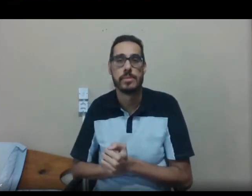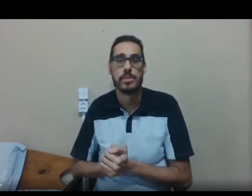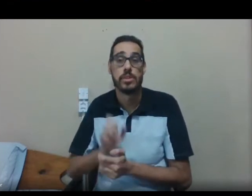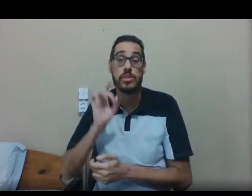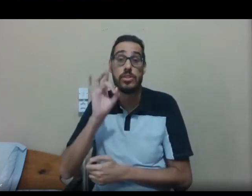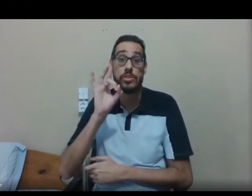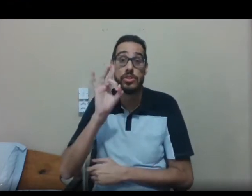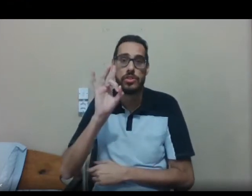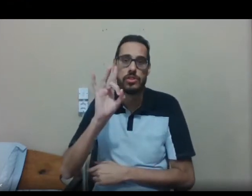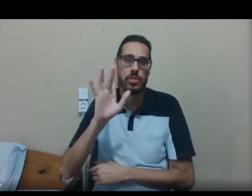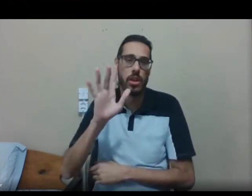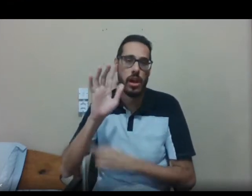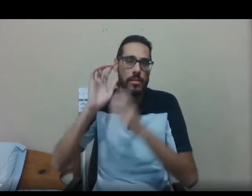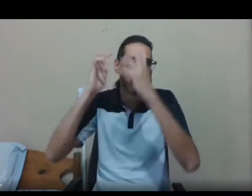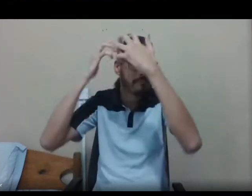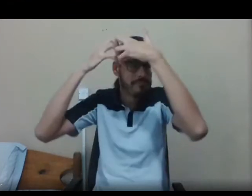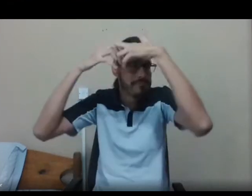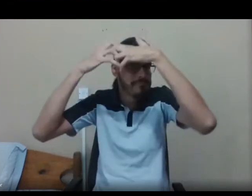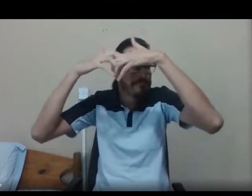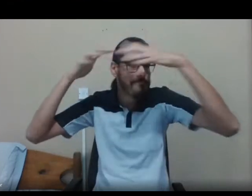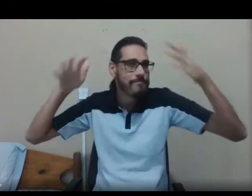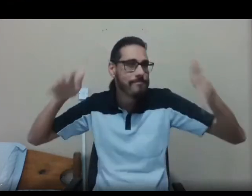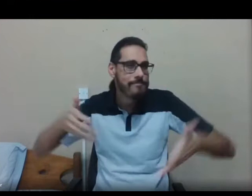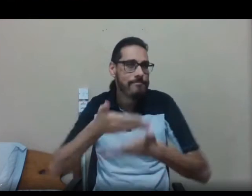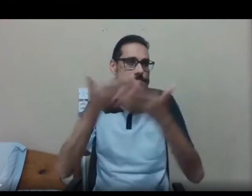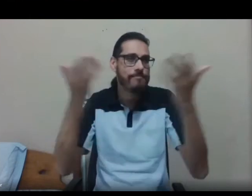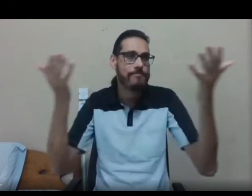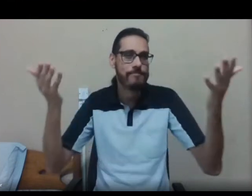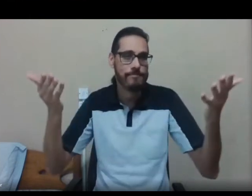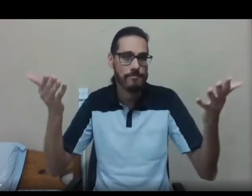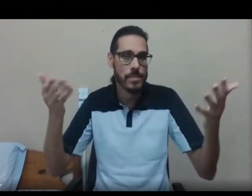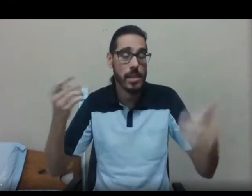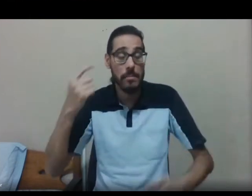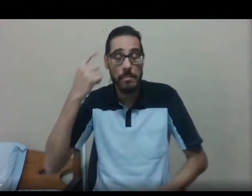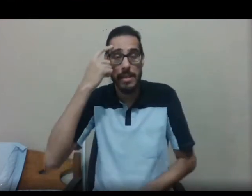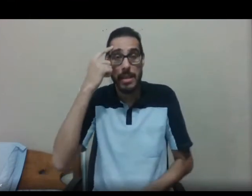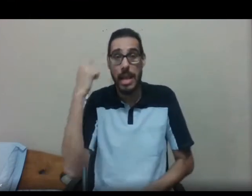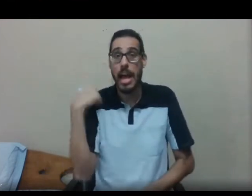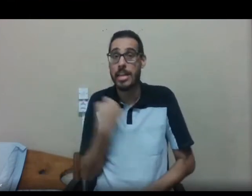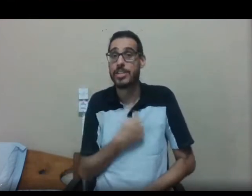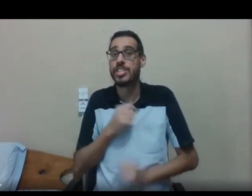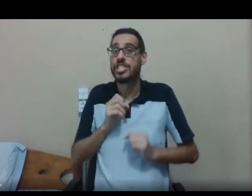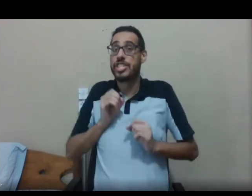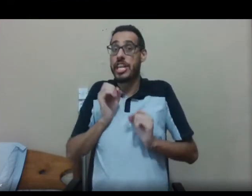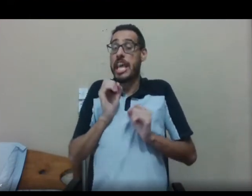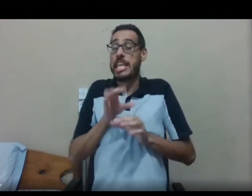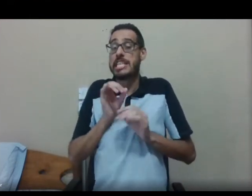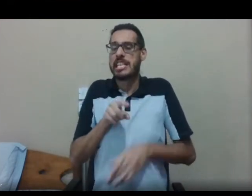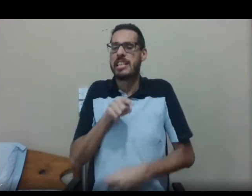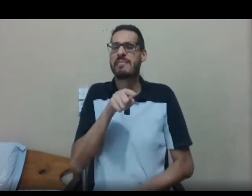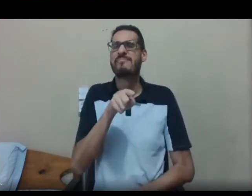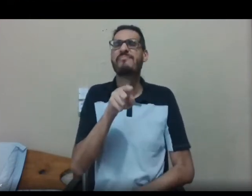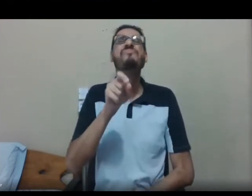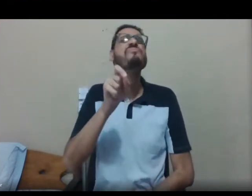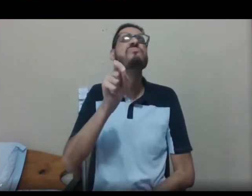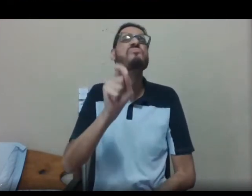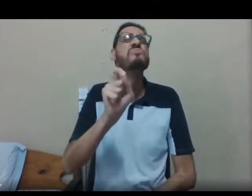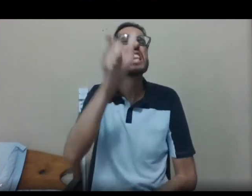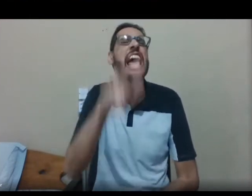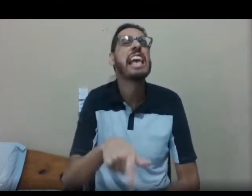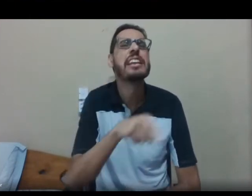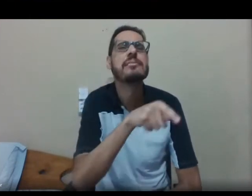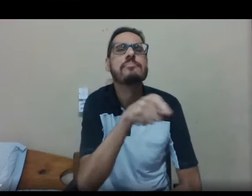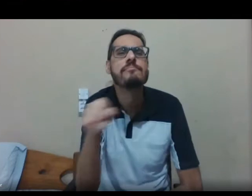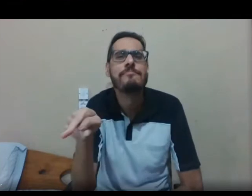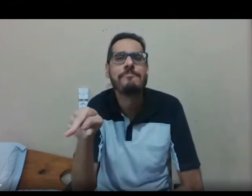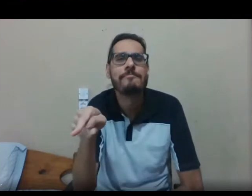uma tela, não é? E não sei mesmo, né, o que está acontecendo, né, e como que a gente pode possibilitar